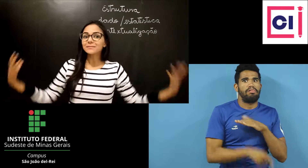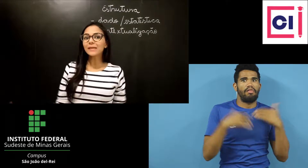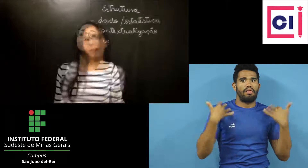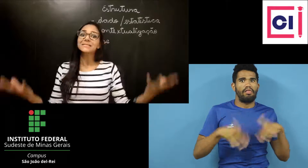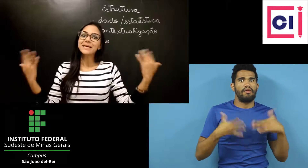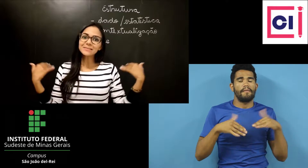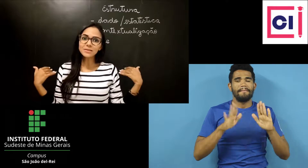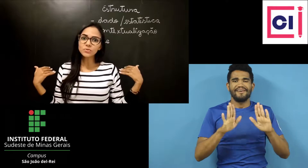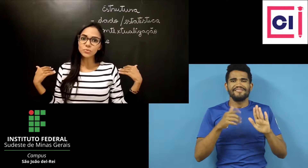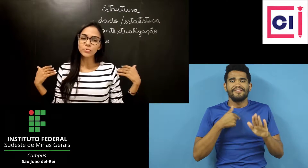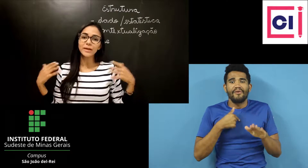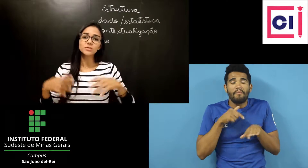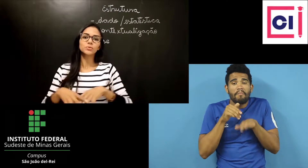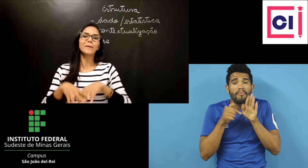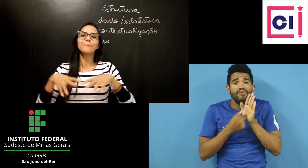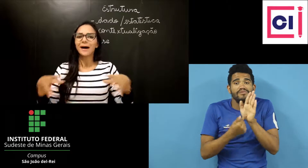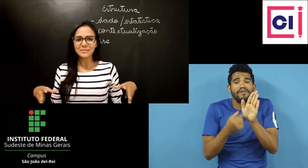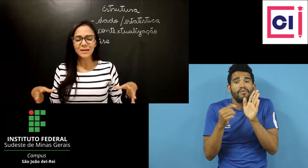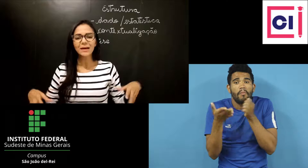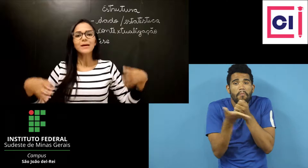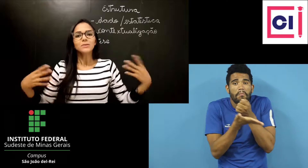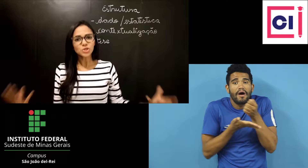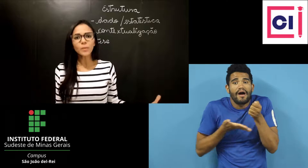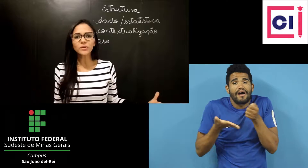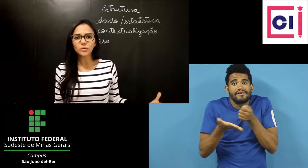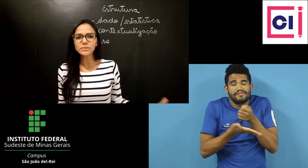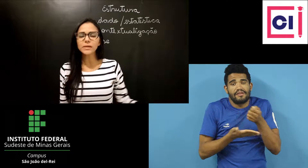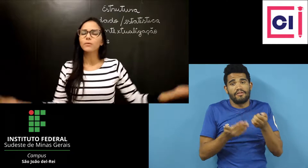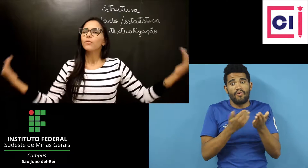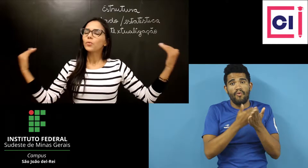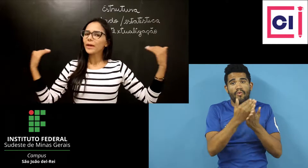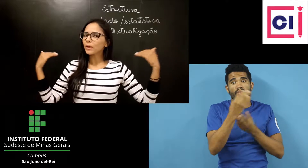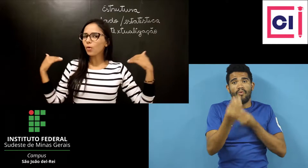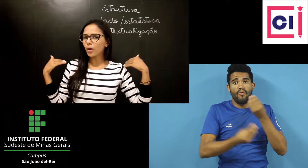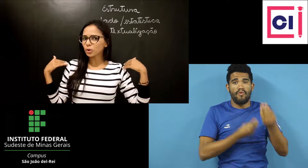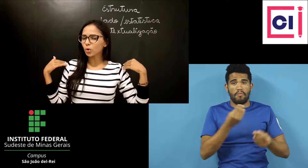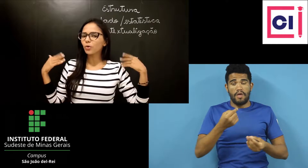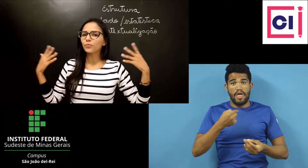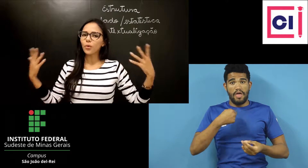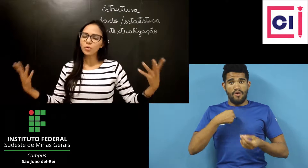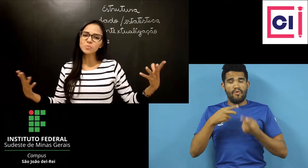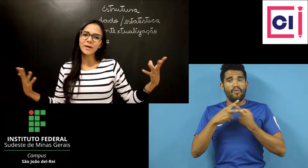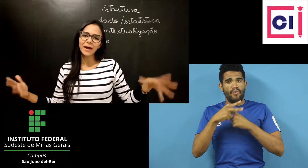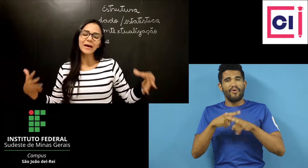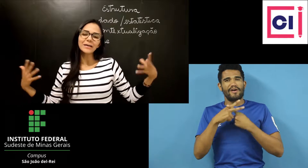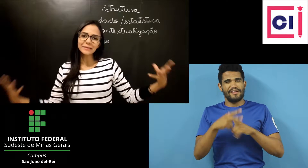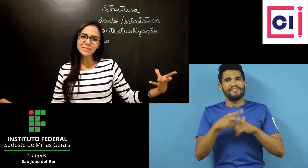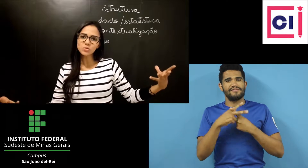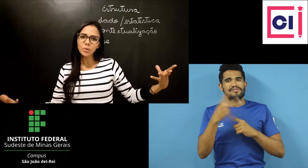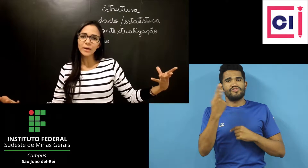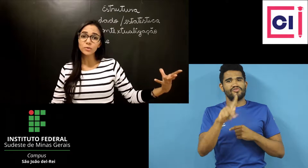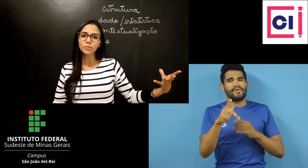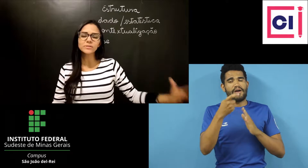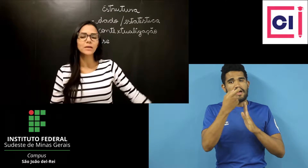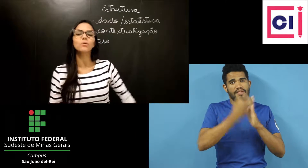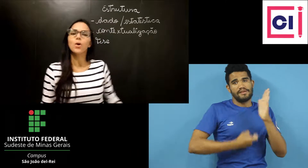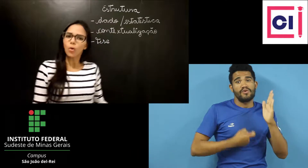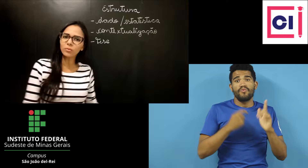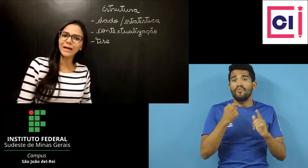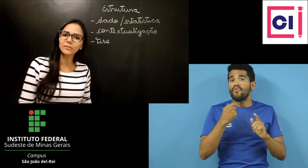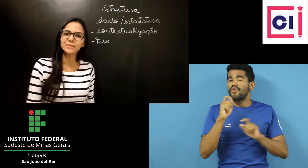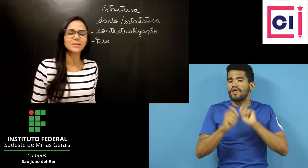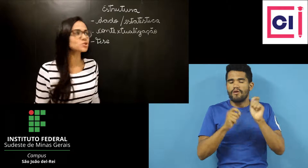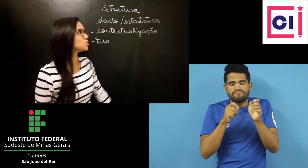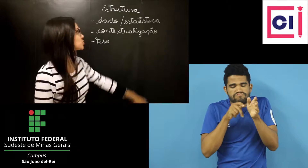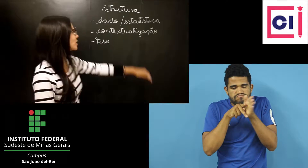complexas? Tem, mas essa estrutura é a estrutura básica de uma introdução. O que é que eu, corretor, vou esperar da sua introdução